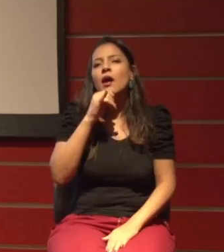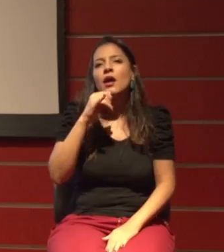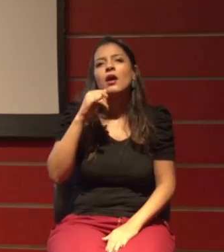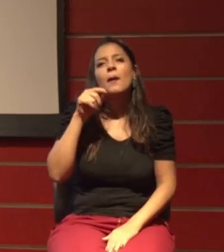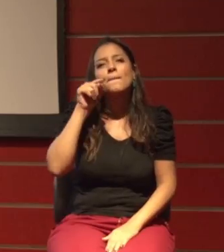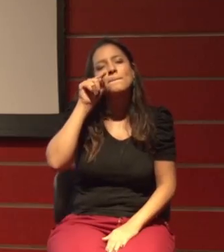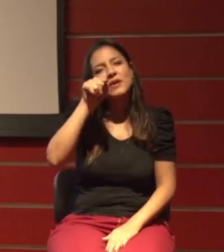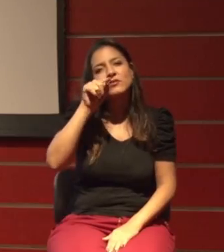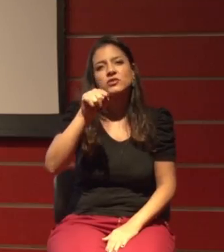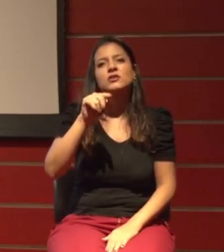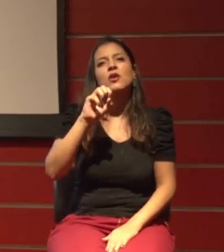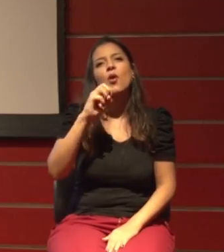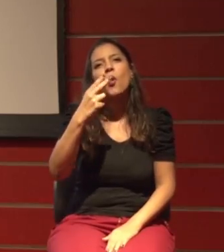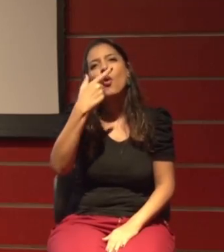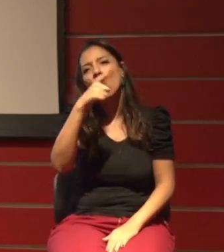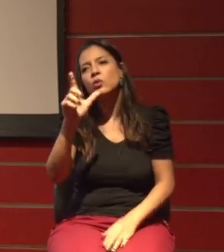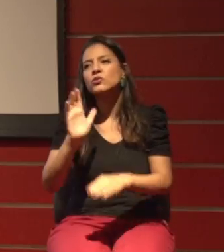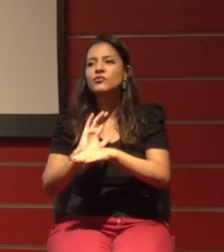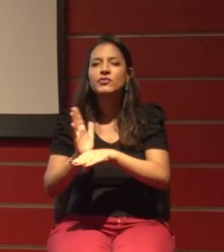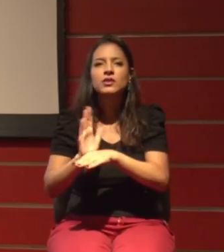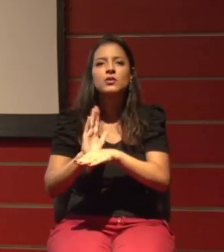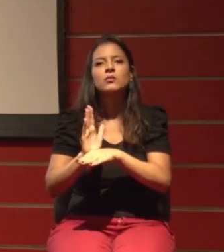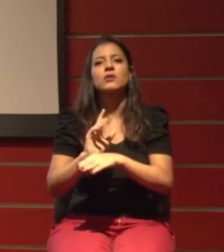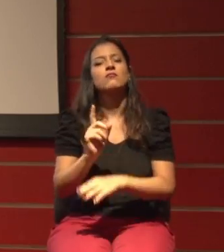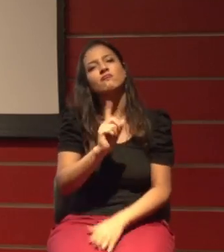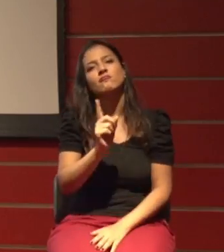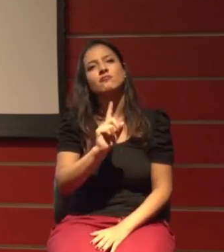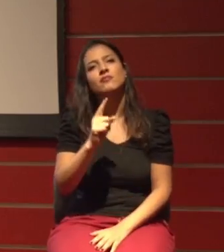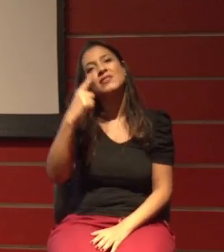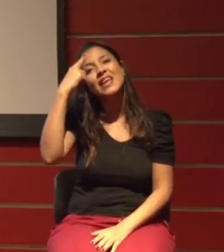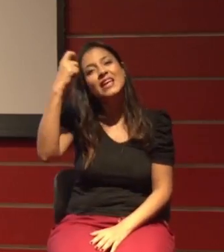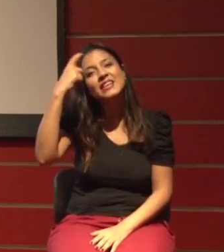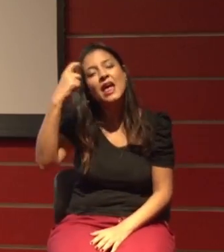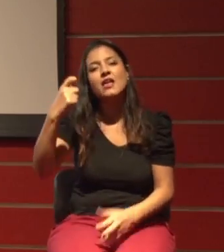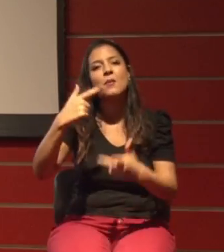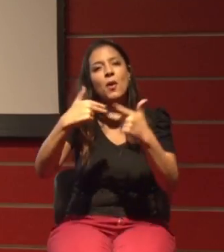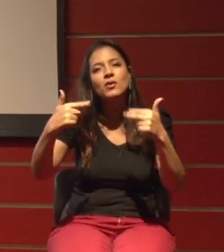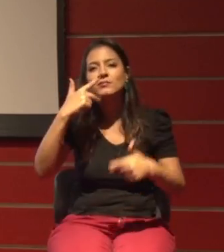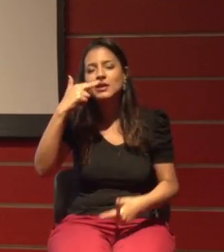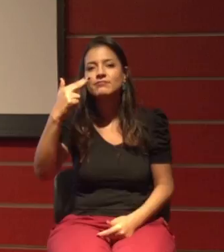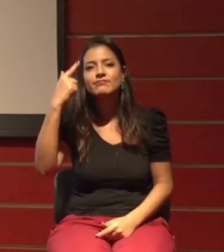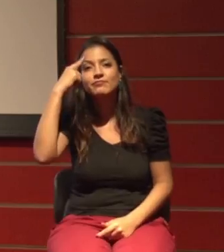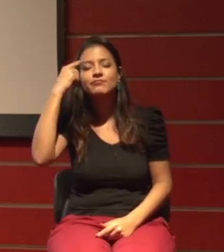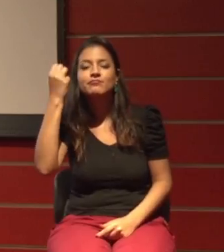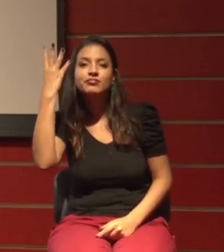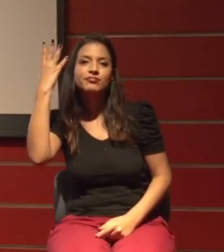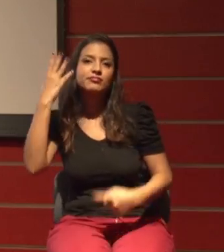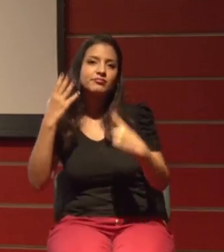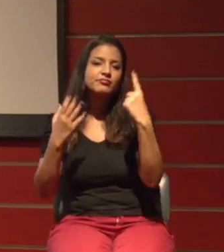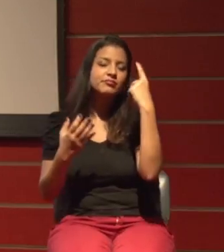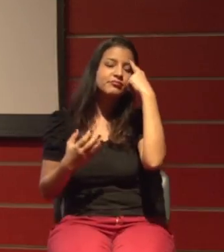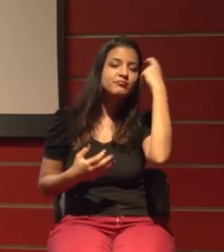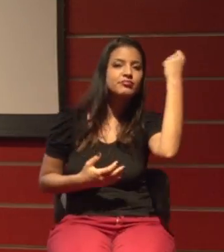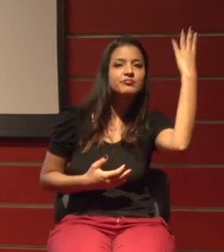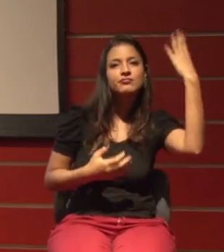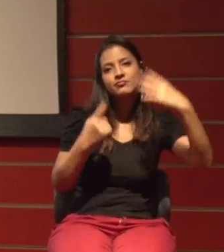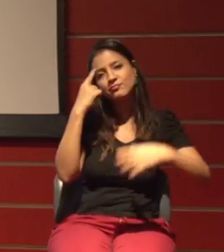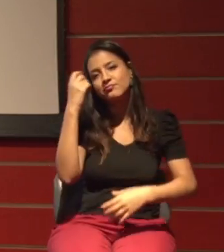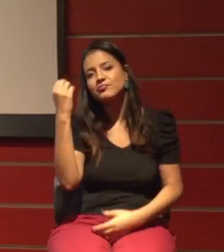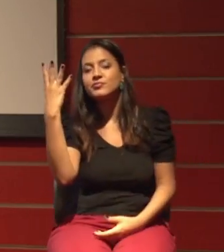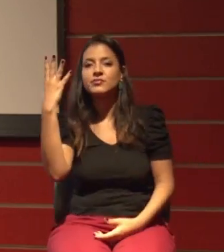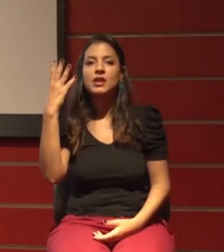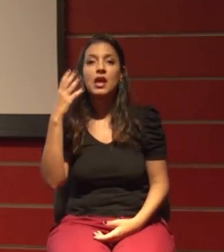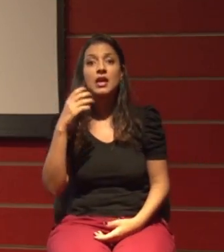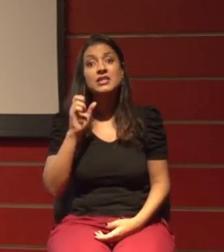ideia para outro filme né ideia é algo que surge o tempo inteiro quanto mais você